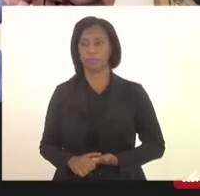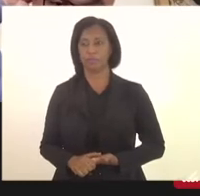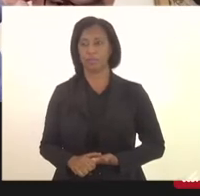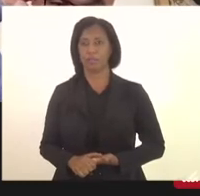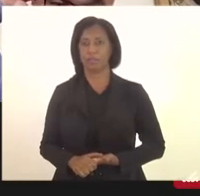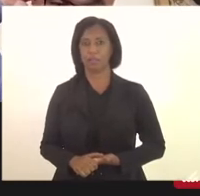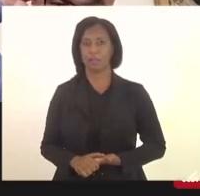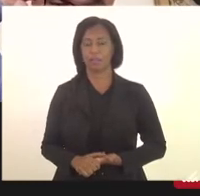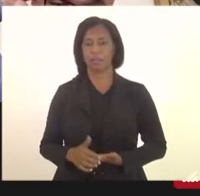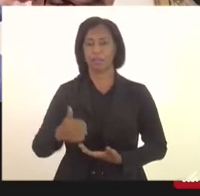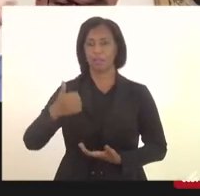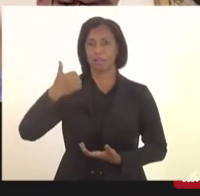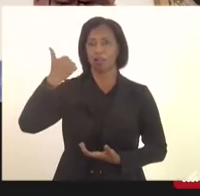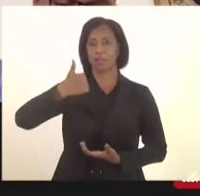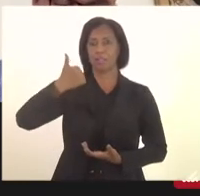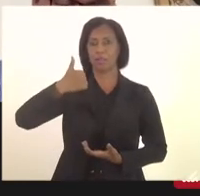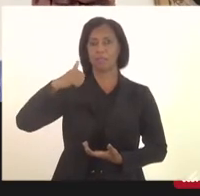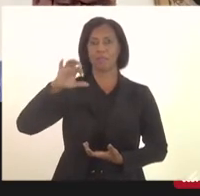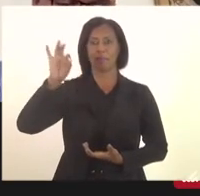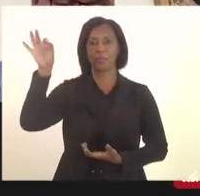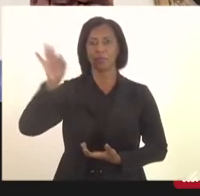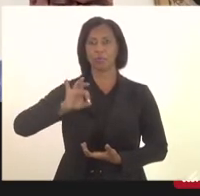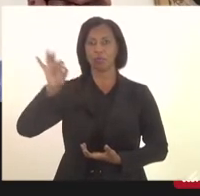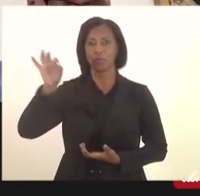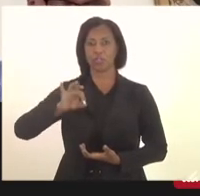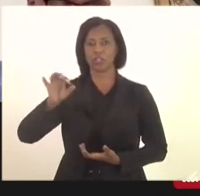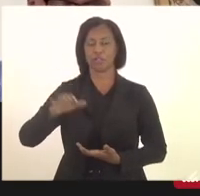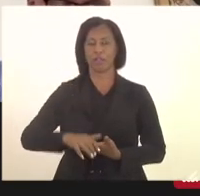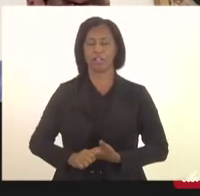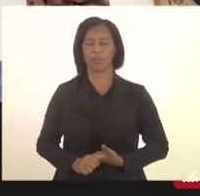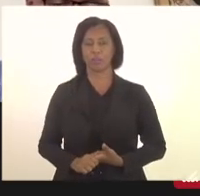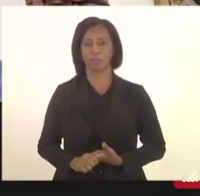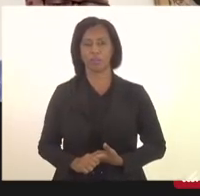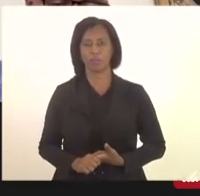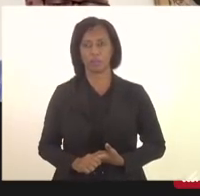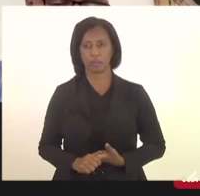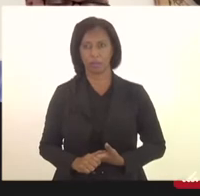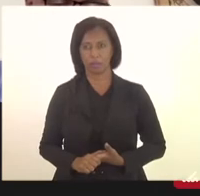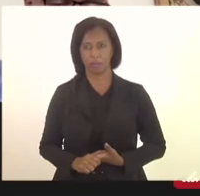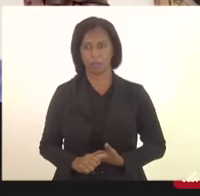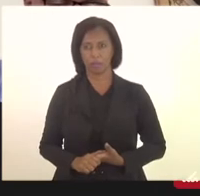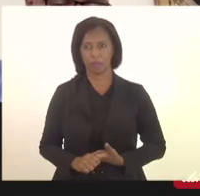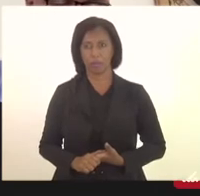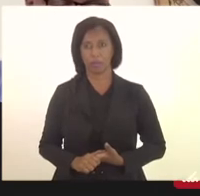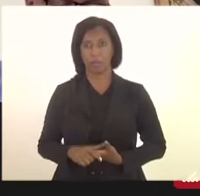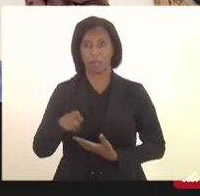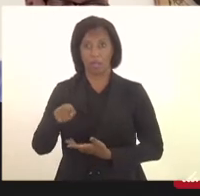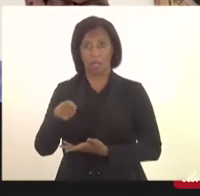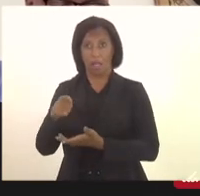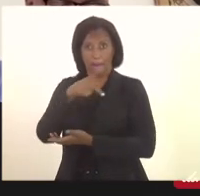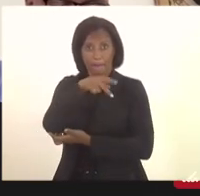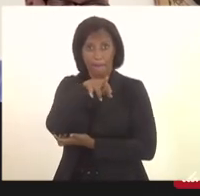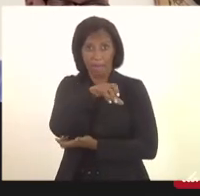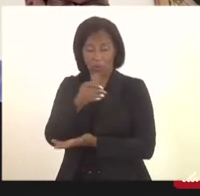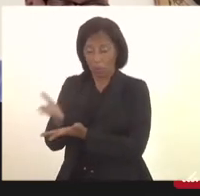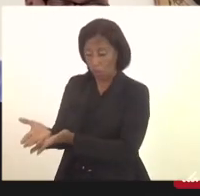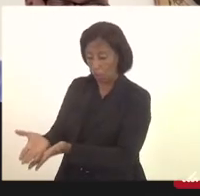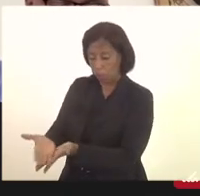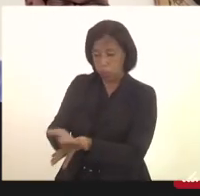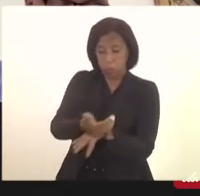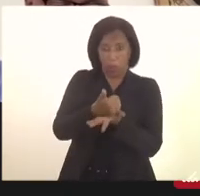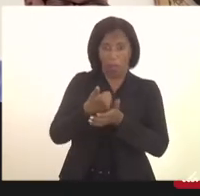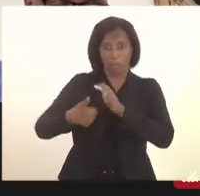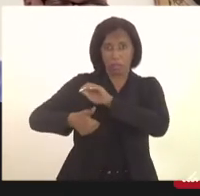Um terço do que a Petronas está retirando de tartaruga